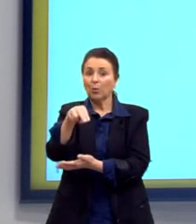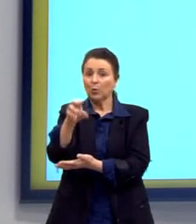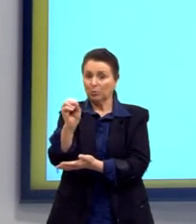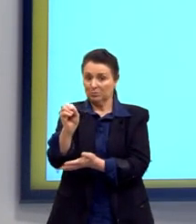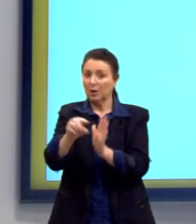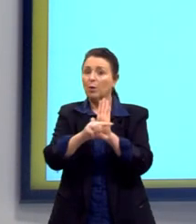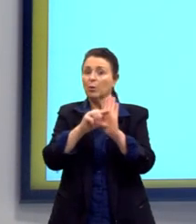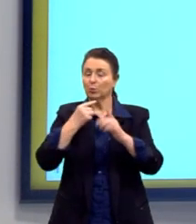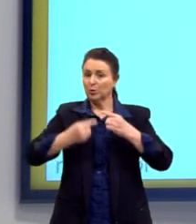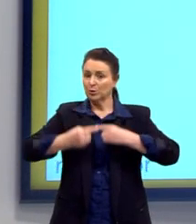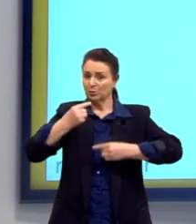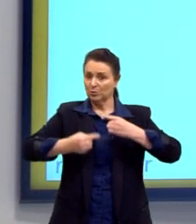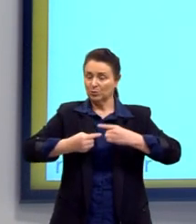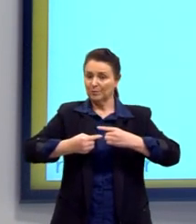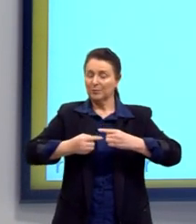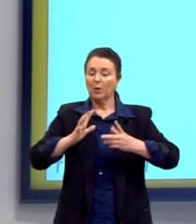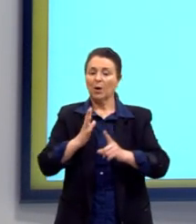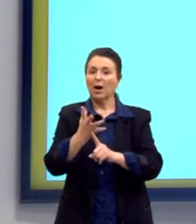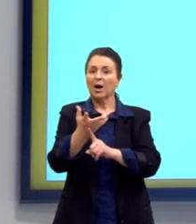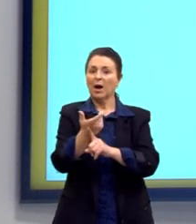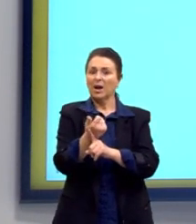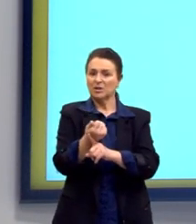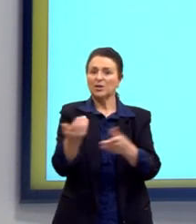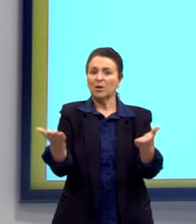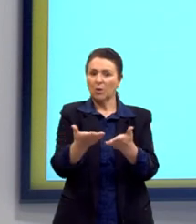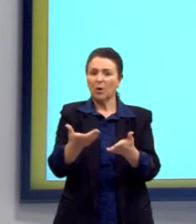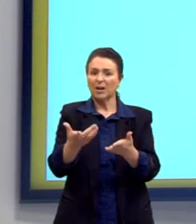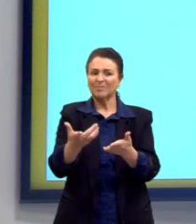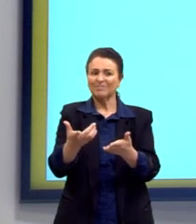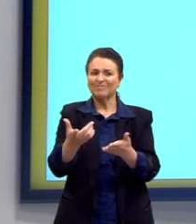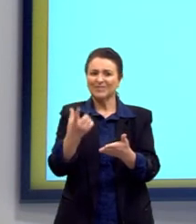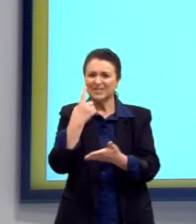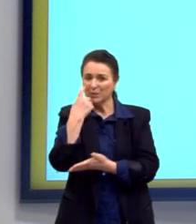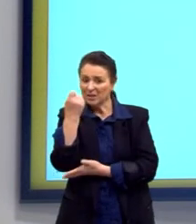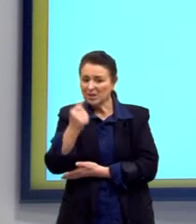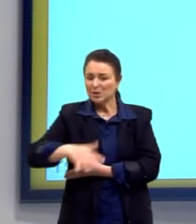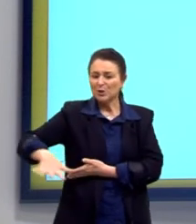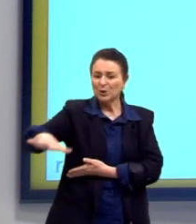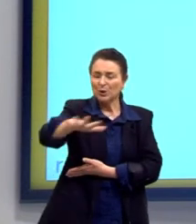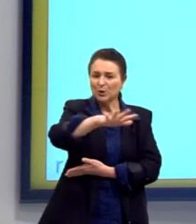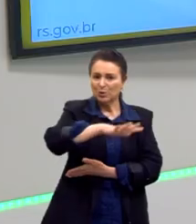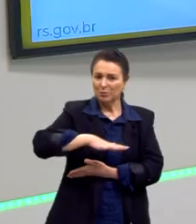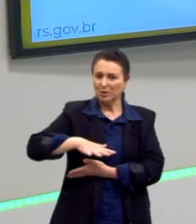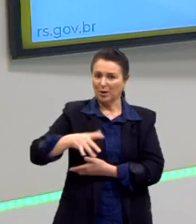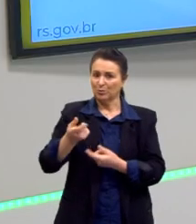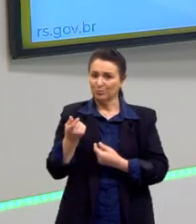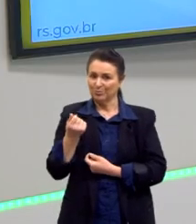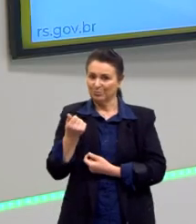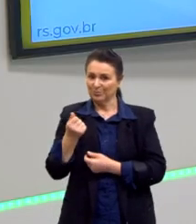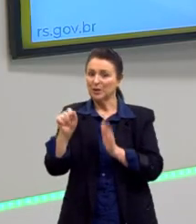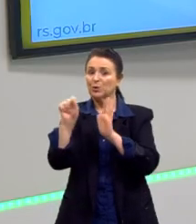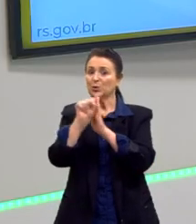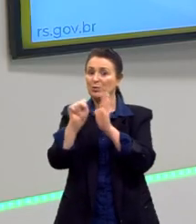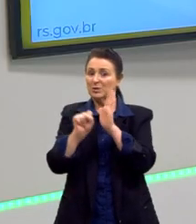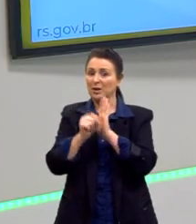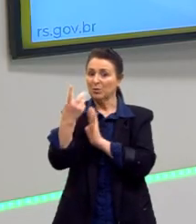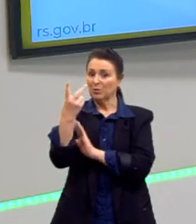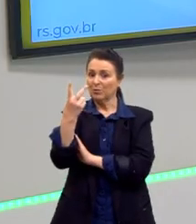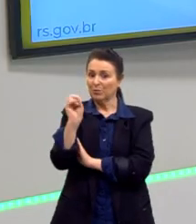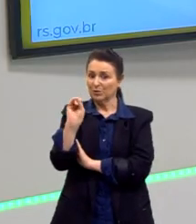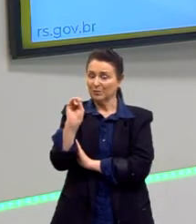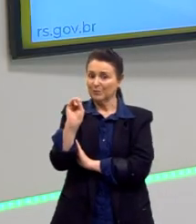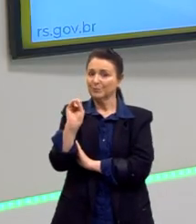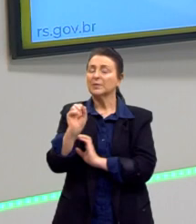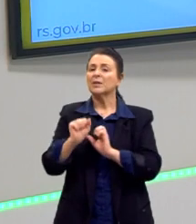isso né que a arte então fica submetida aos interesses do mercado Isso é bem século 20 né e podemos observar né que